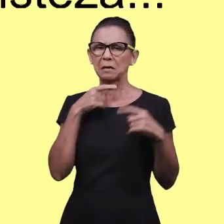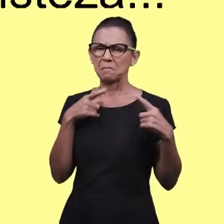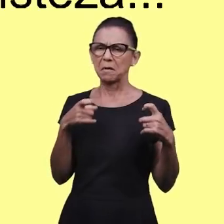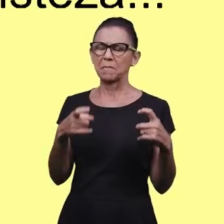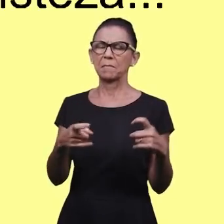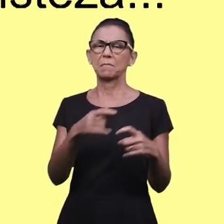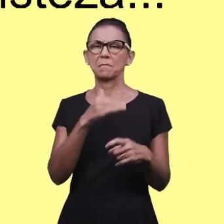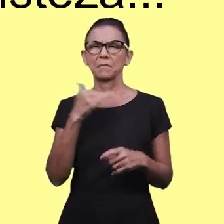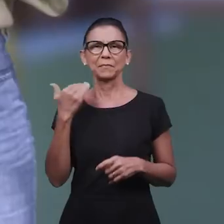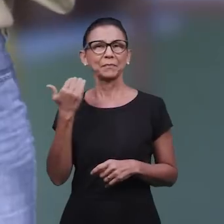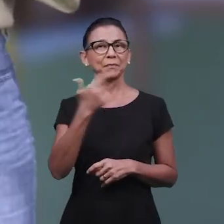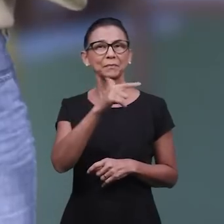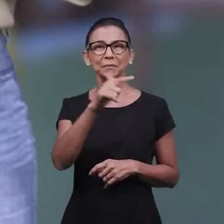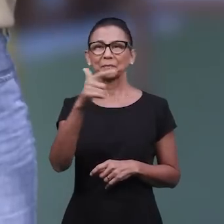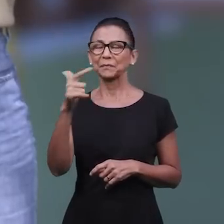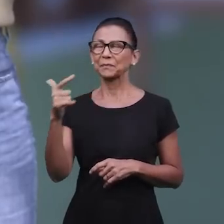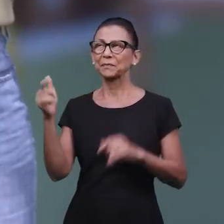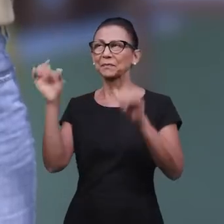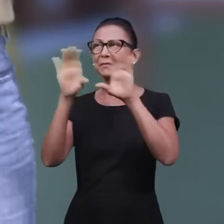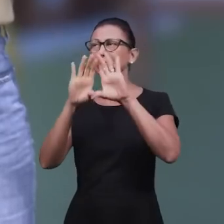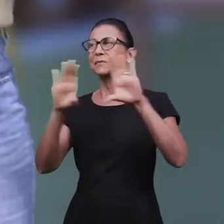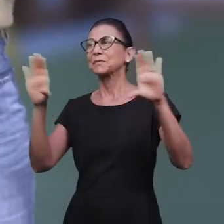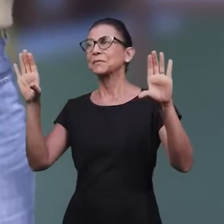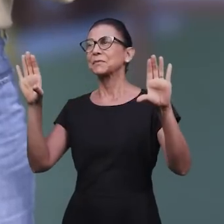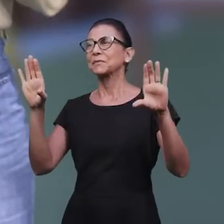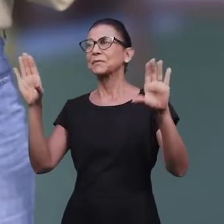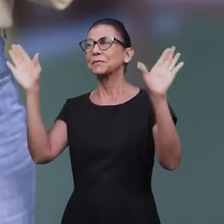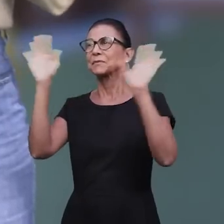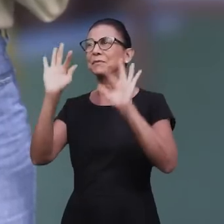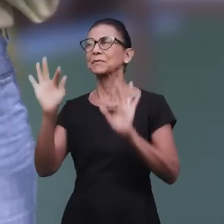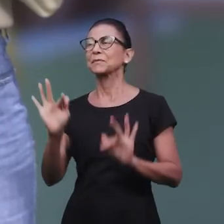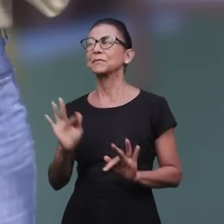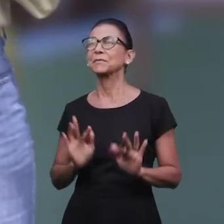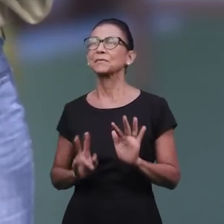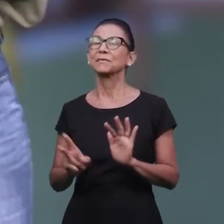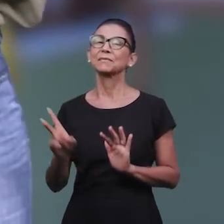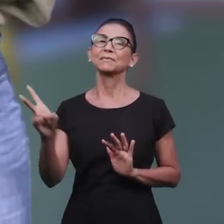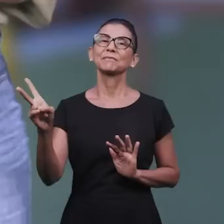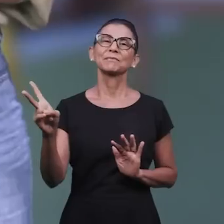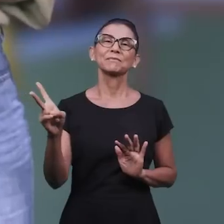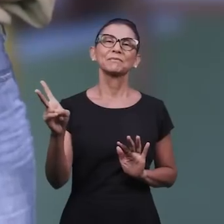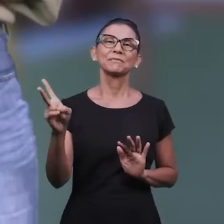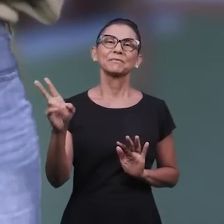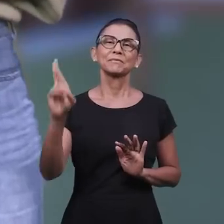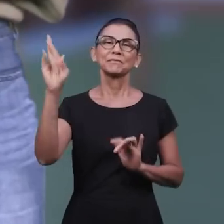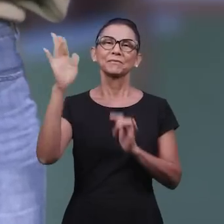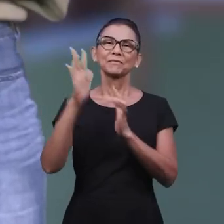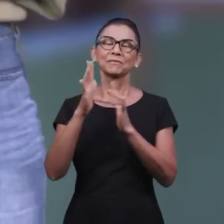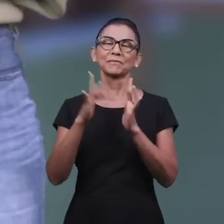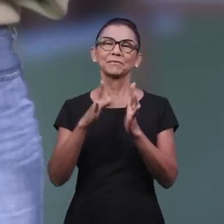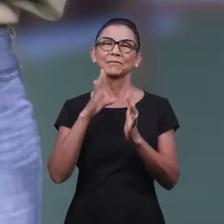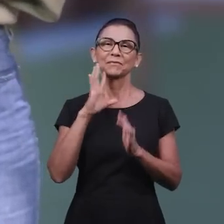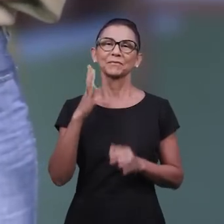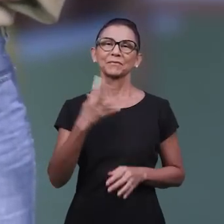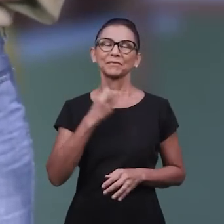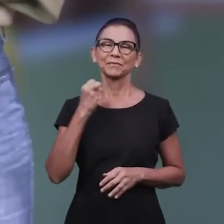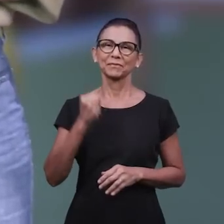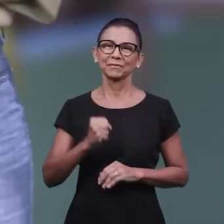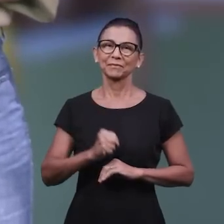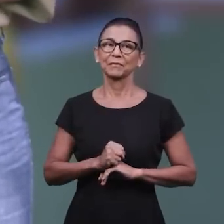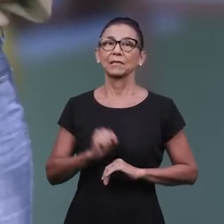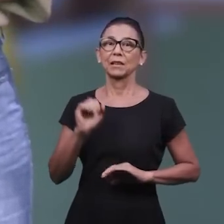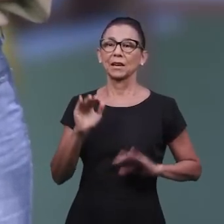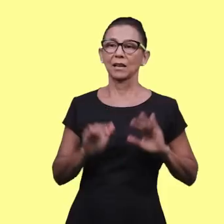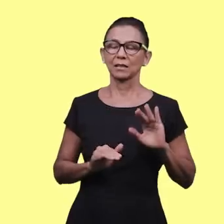nem morte. No céu viveremos felizes para sempre com o nosso Salvador. Às